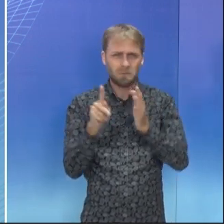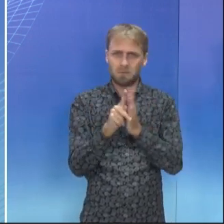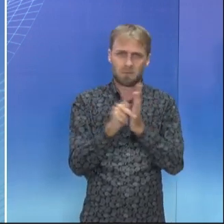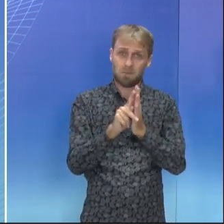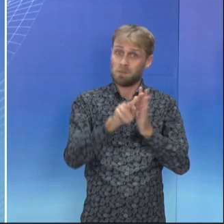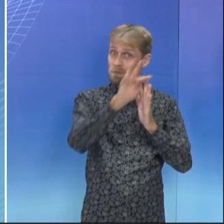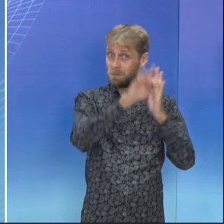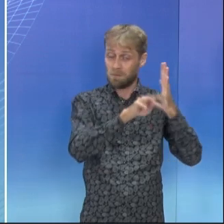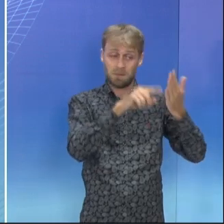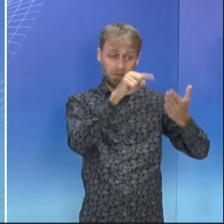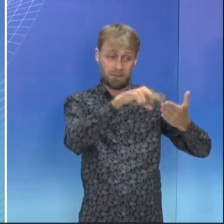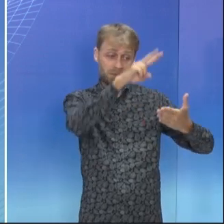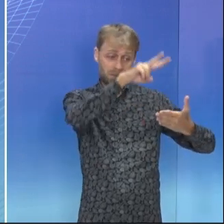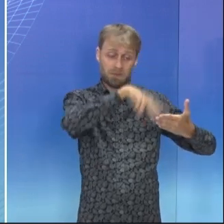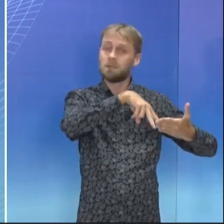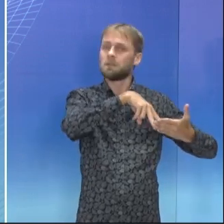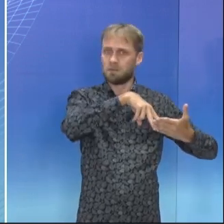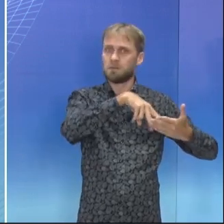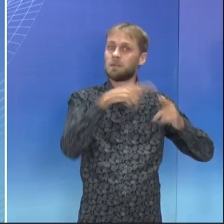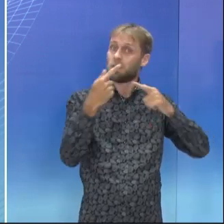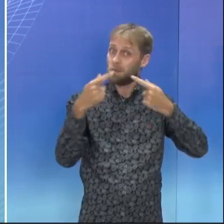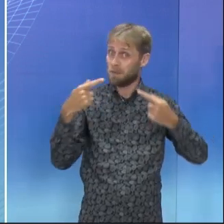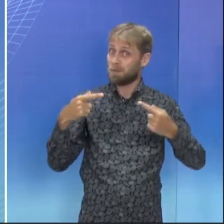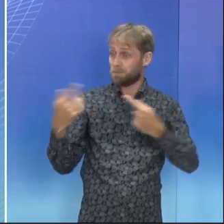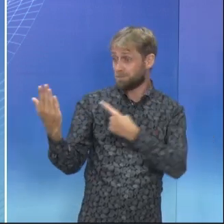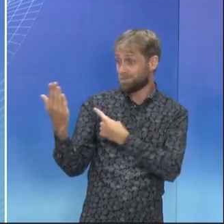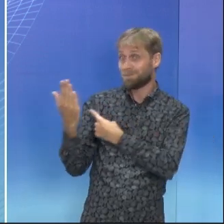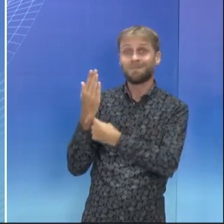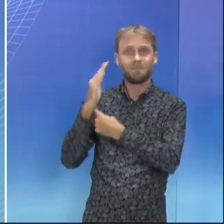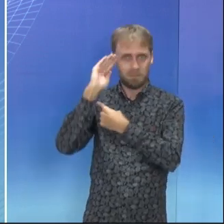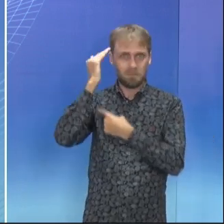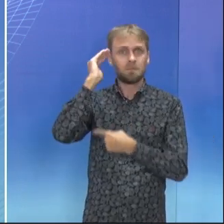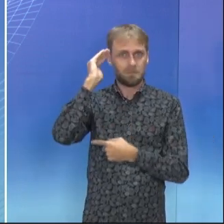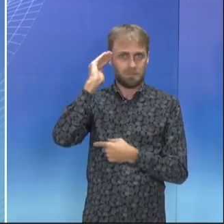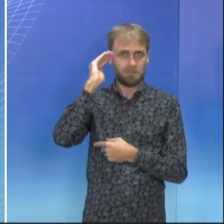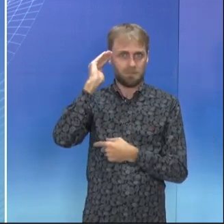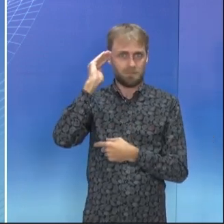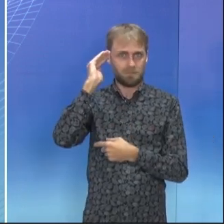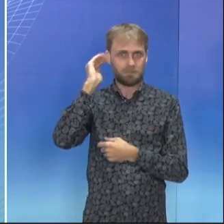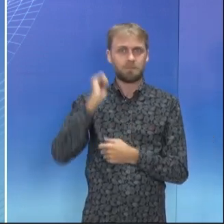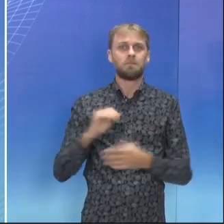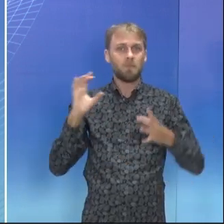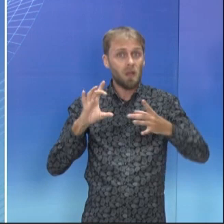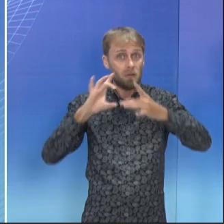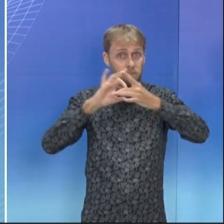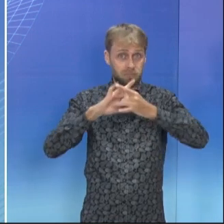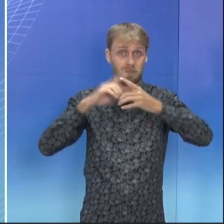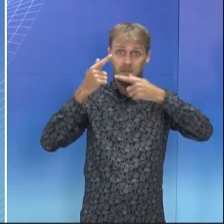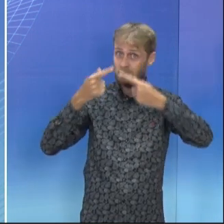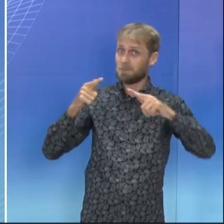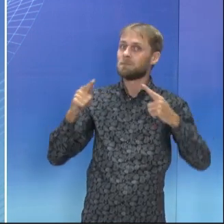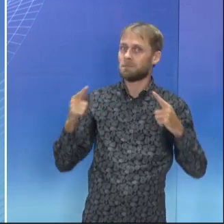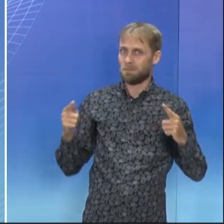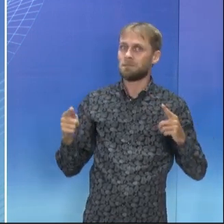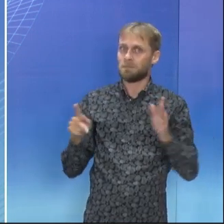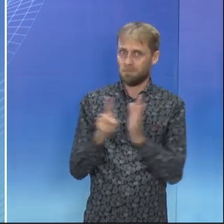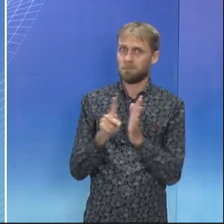Então, a gramática, ela vem ali para ajudar a compreender. Então, no contexto de